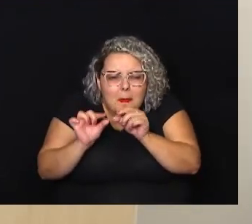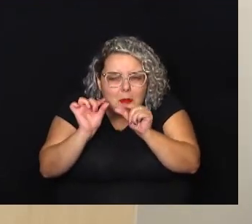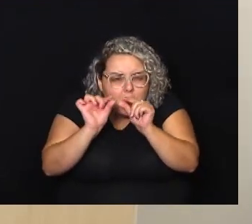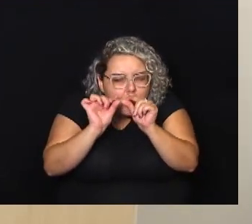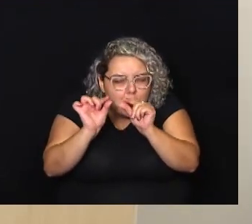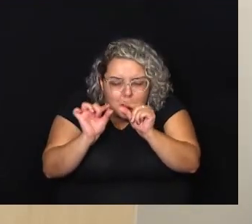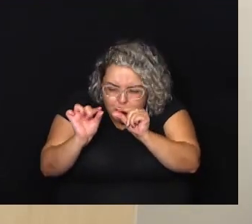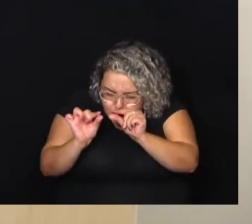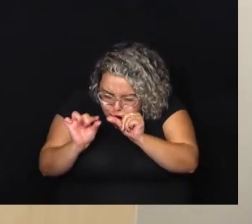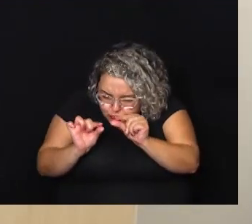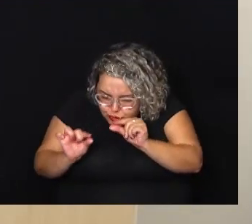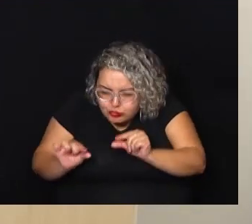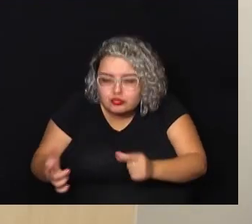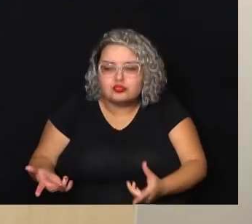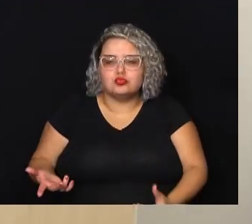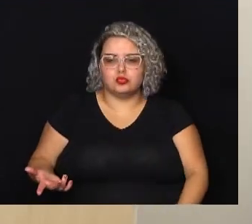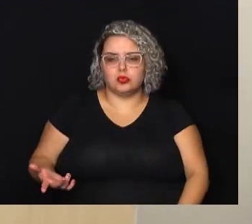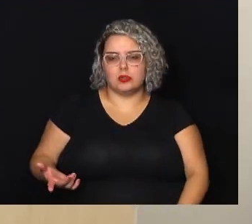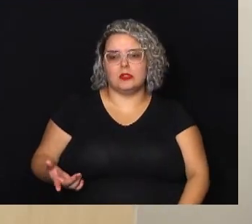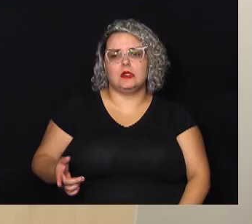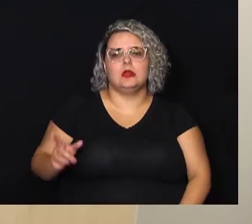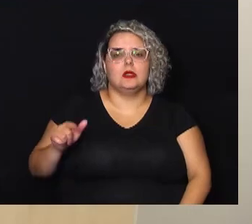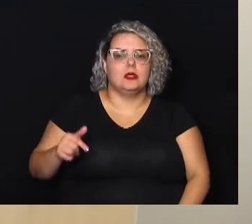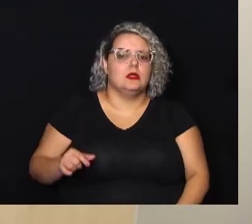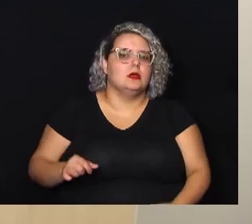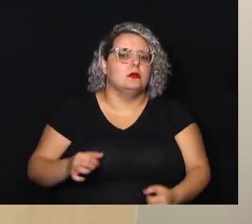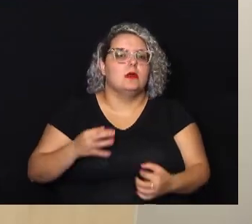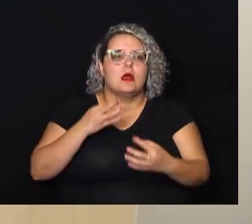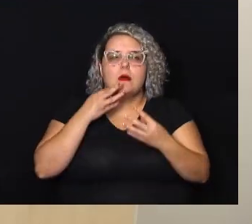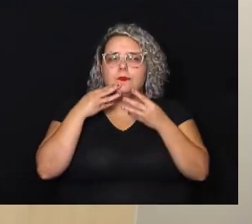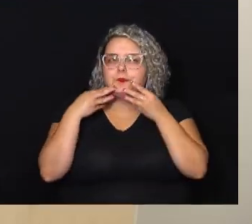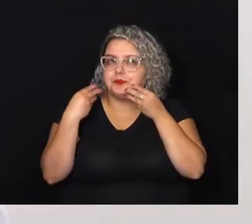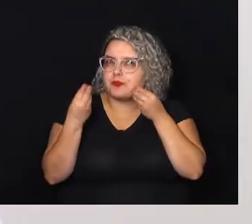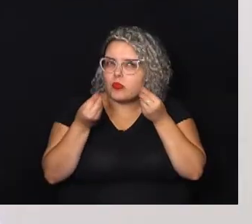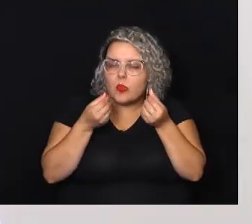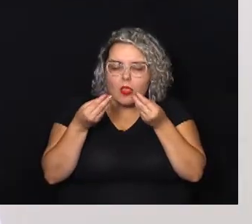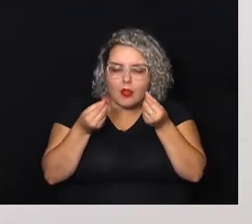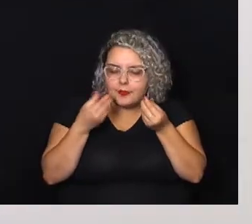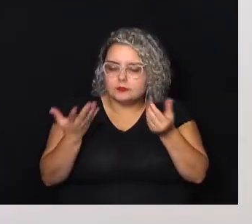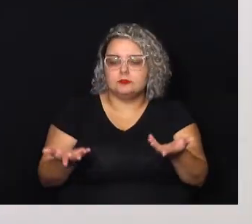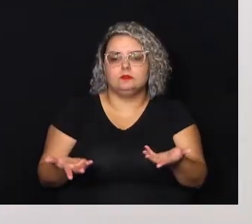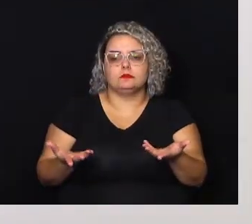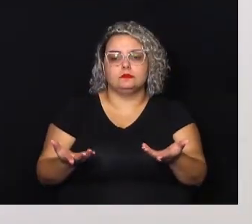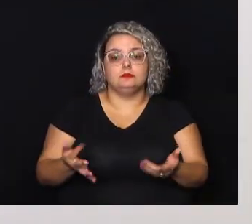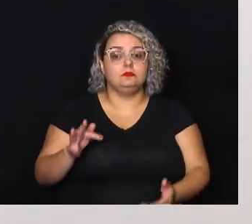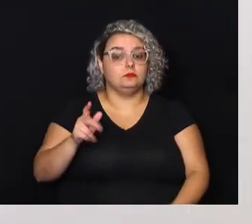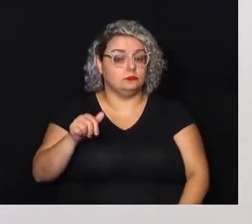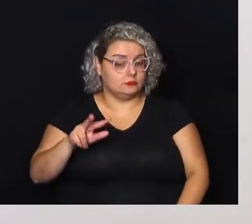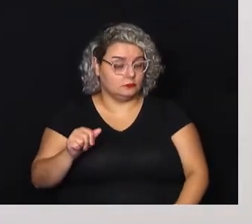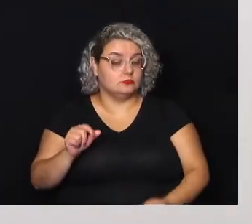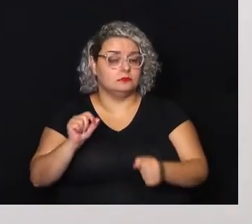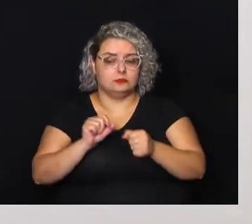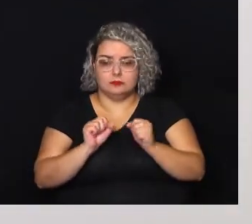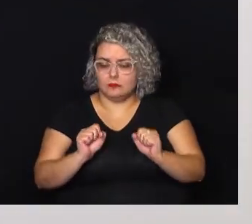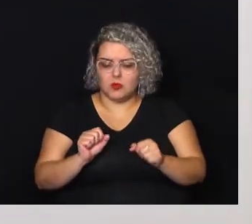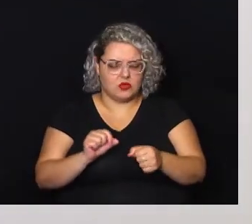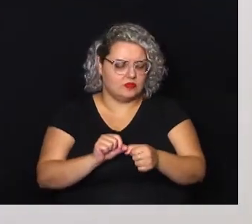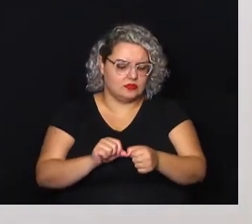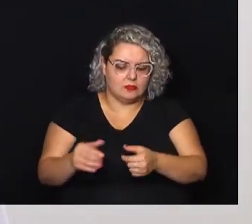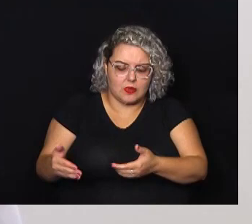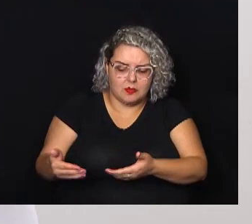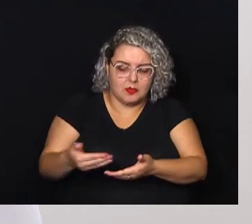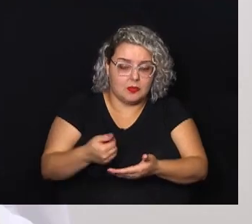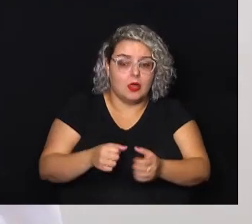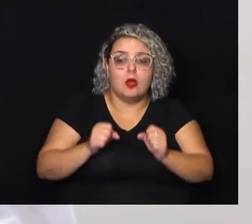de bolinhas, de micro esferinhas que são repletas de sabores. E aí da fava você pode fazer